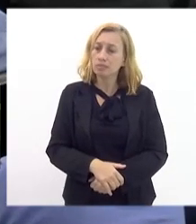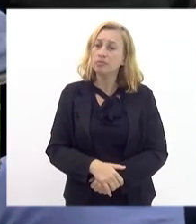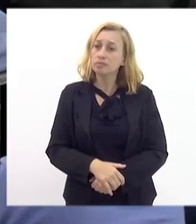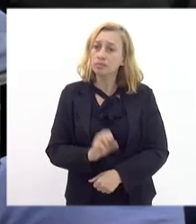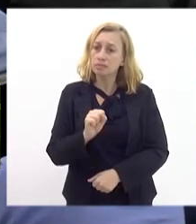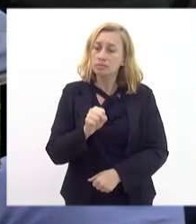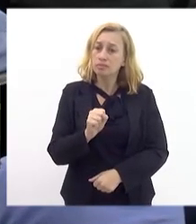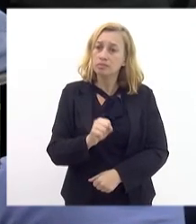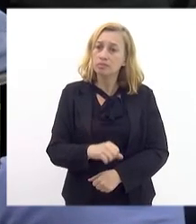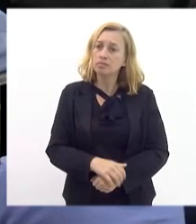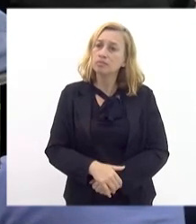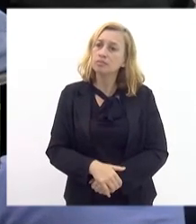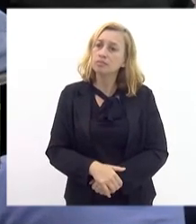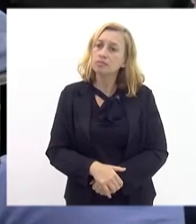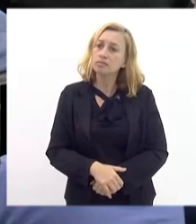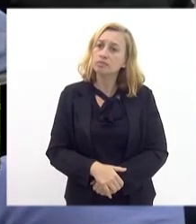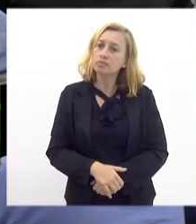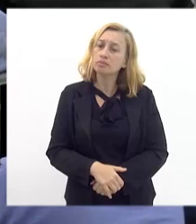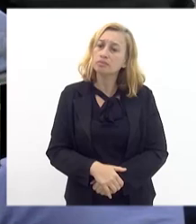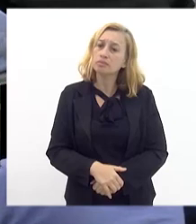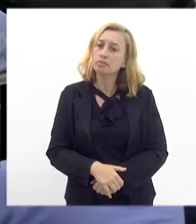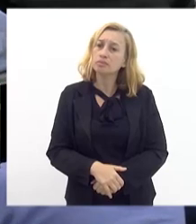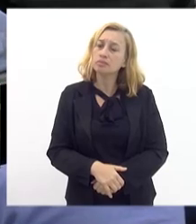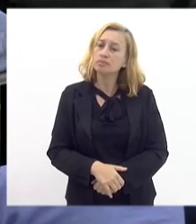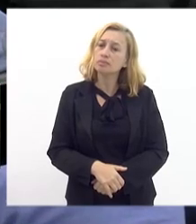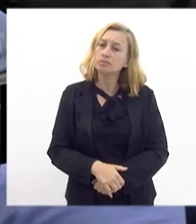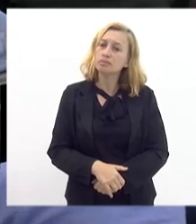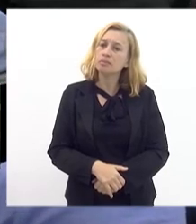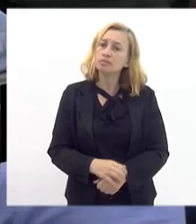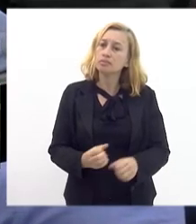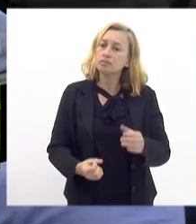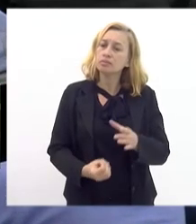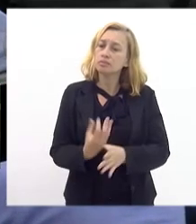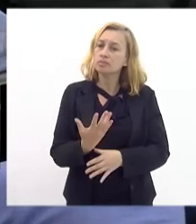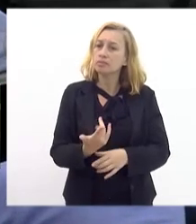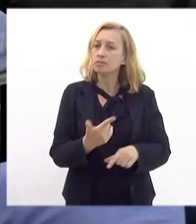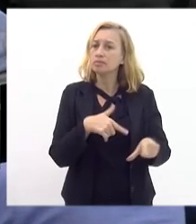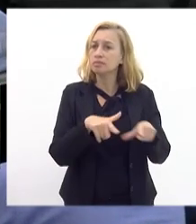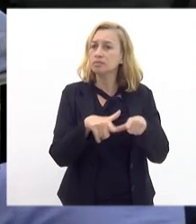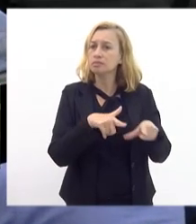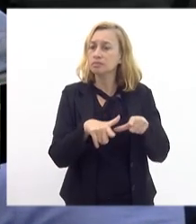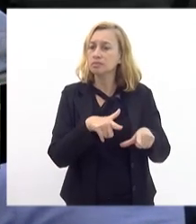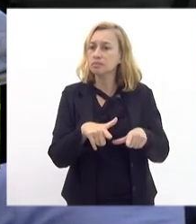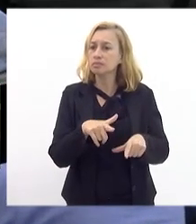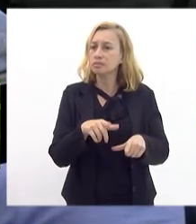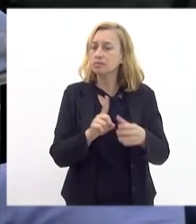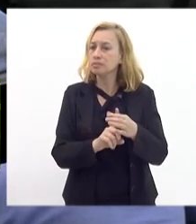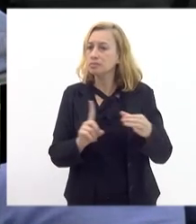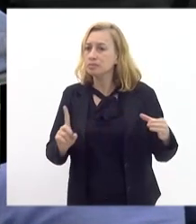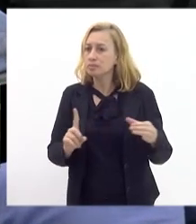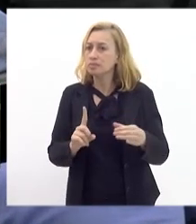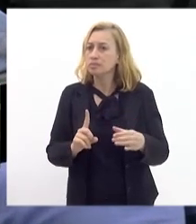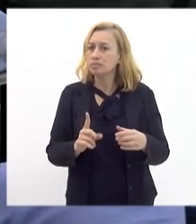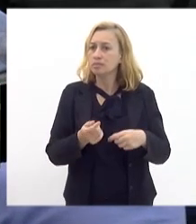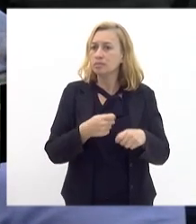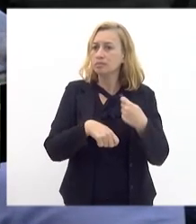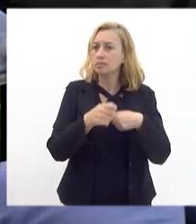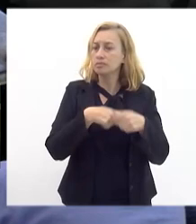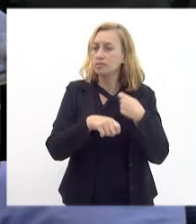isso isoladamente potencial de geração de emprego a isolada nesta também pode se a sua meta é